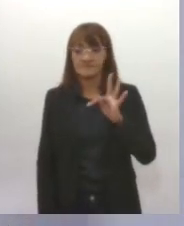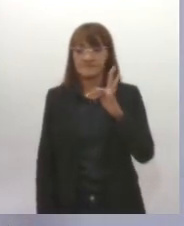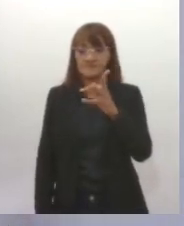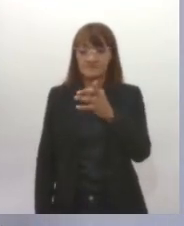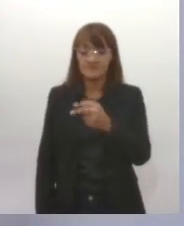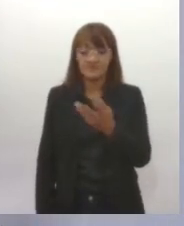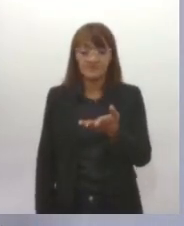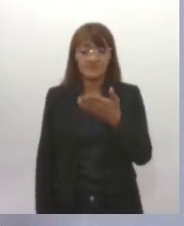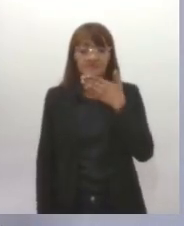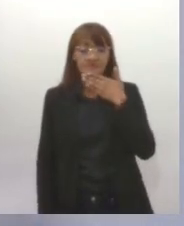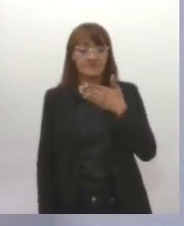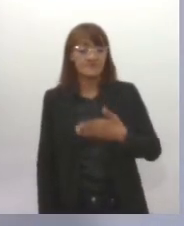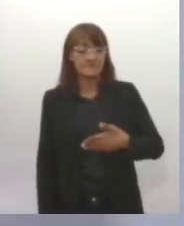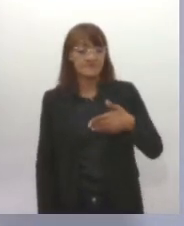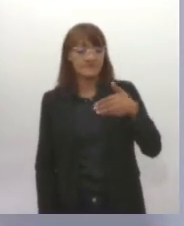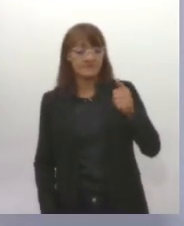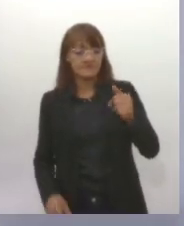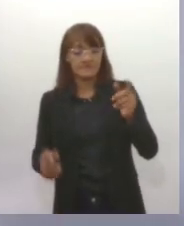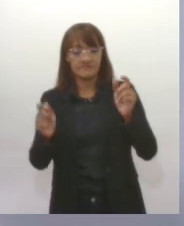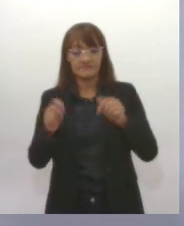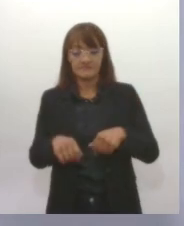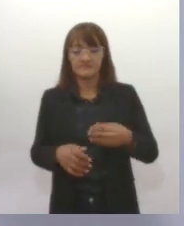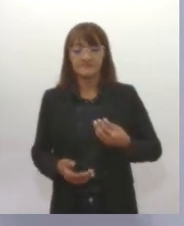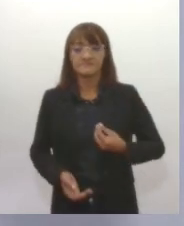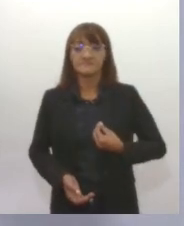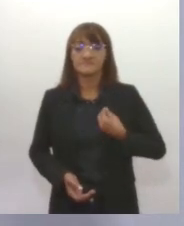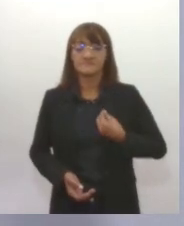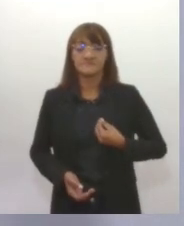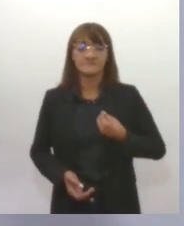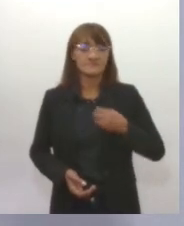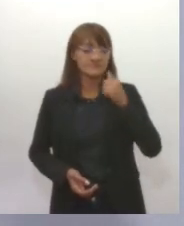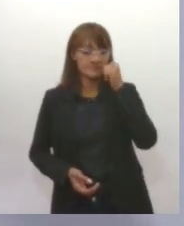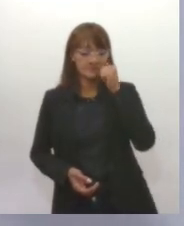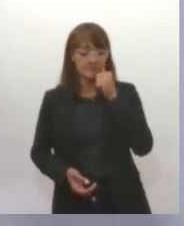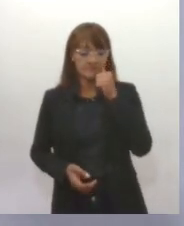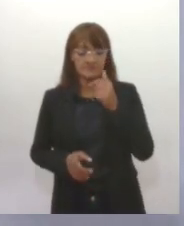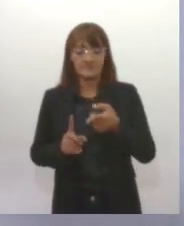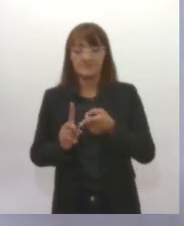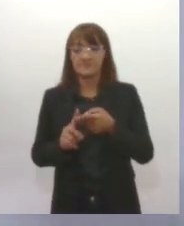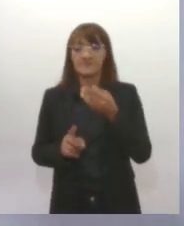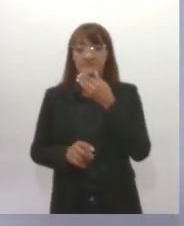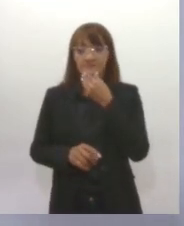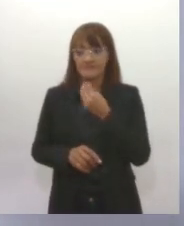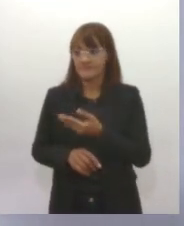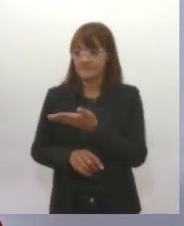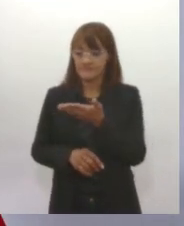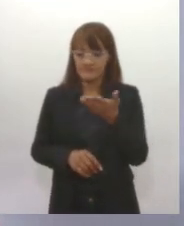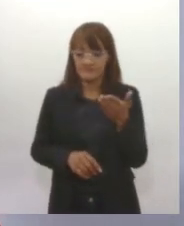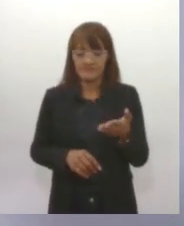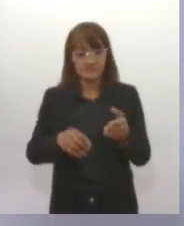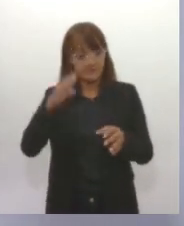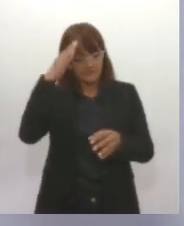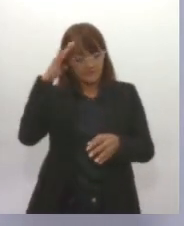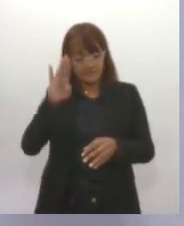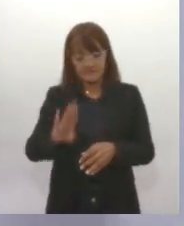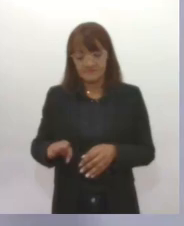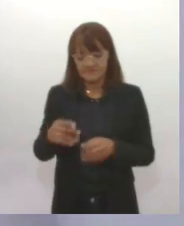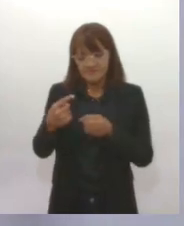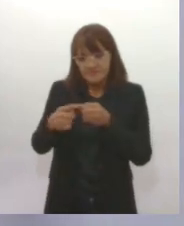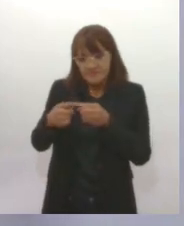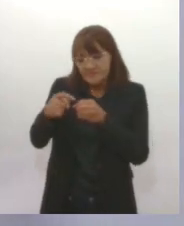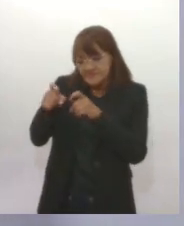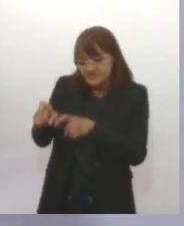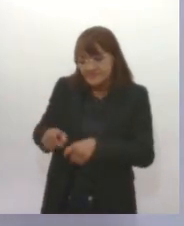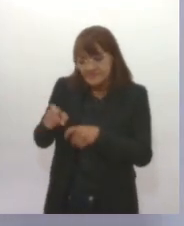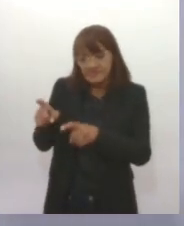de vida da mulher, do homem, do campo, principalmente do sertão do Nordeste, né, do